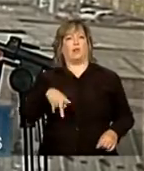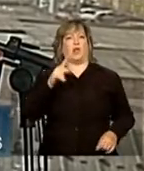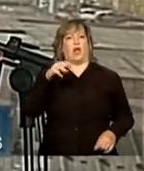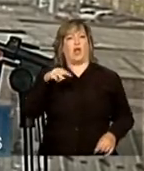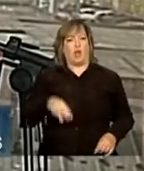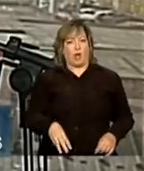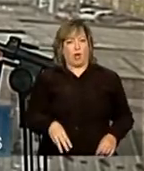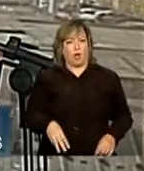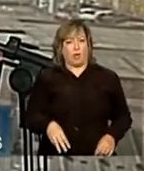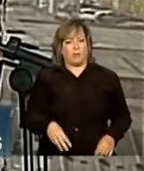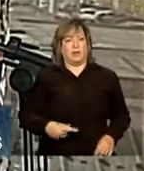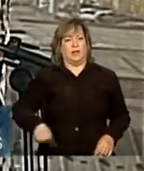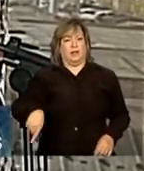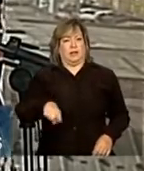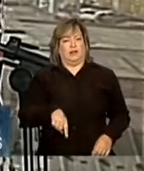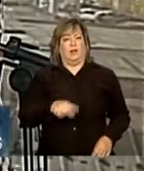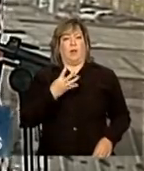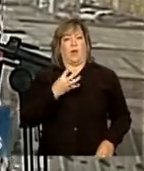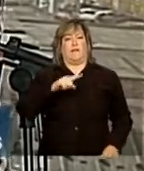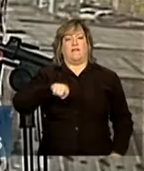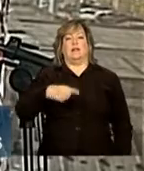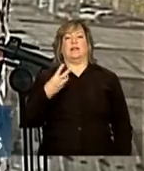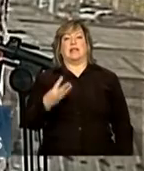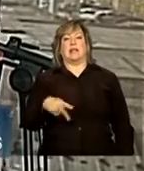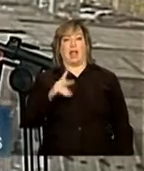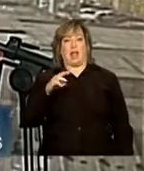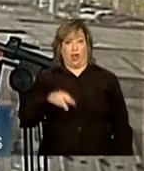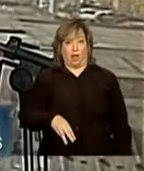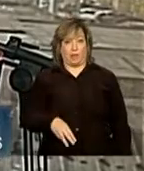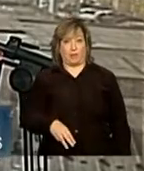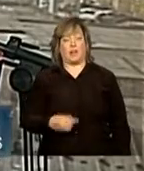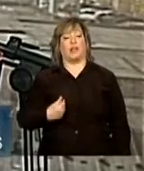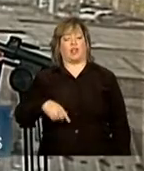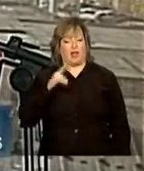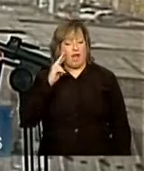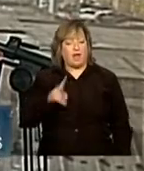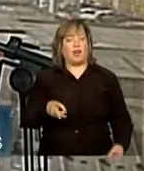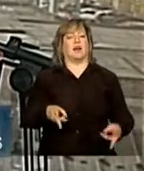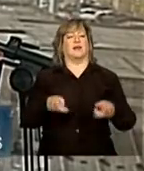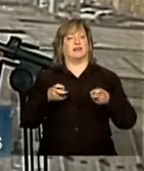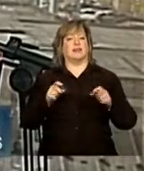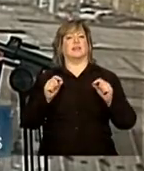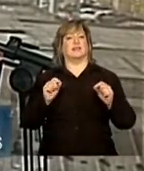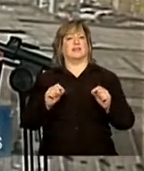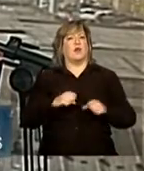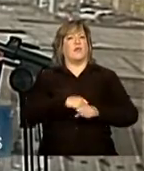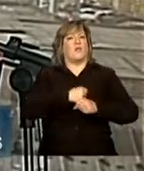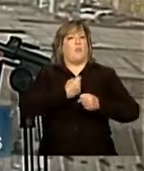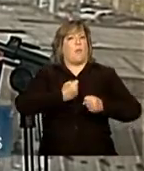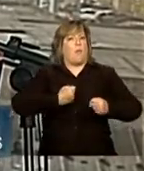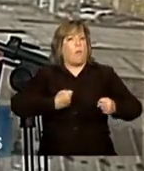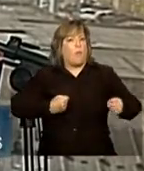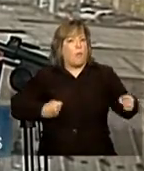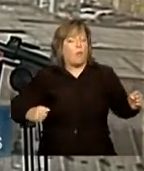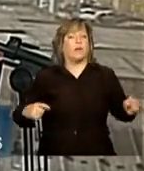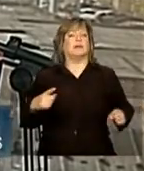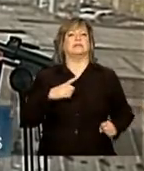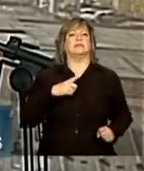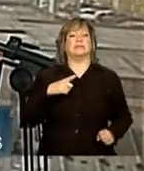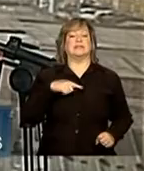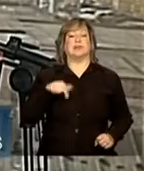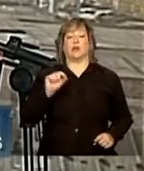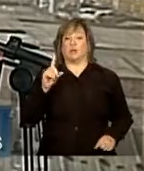quilômetros, esses 4,3 quilômetros, a gente percebe a grandiosidade disso e